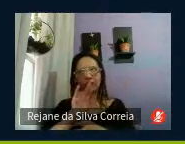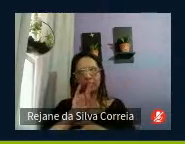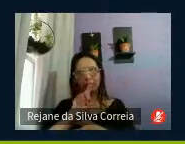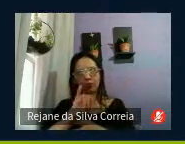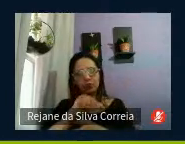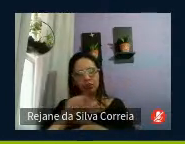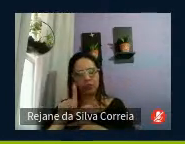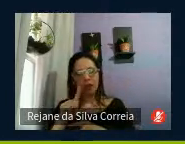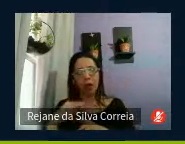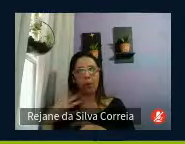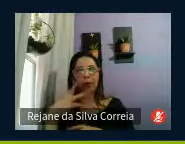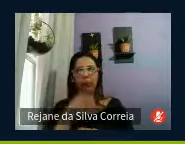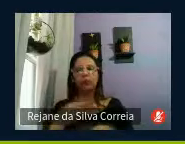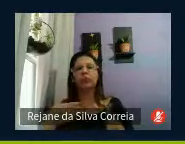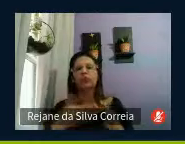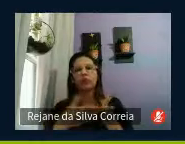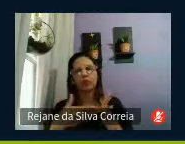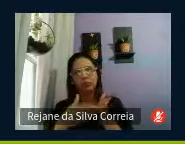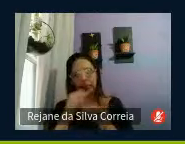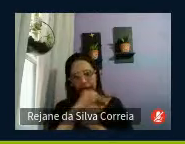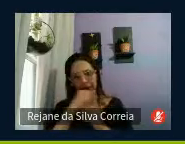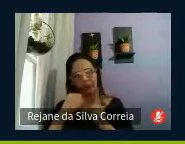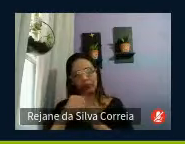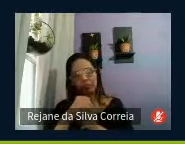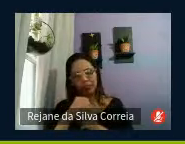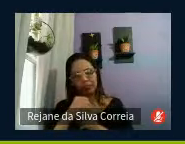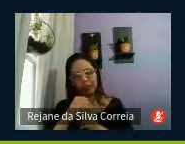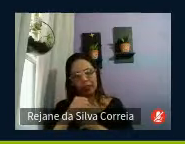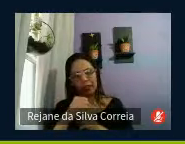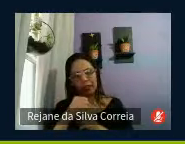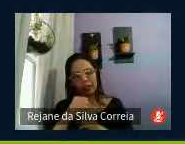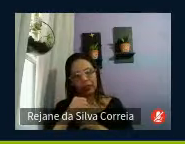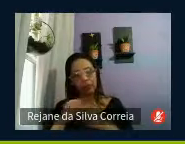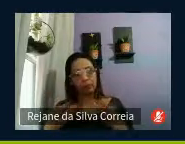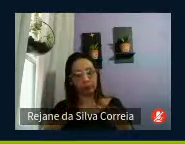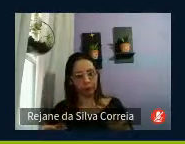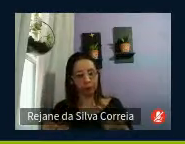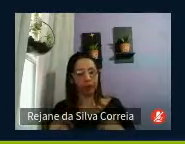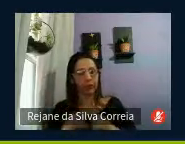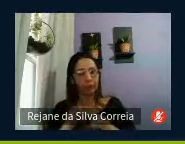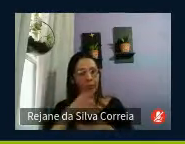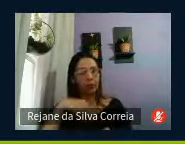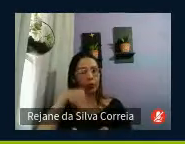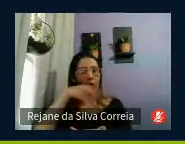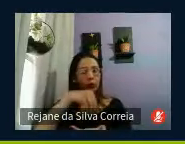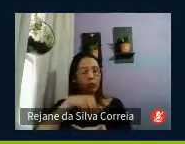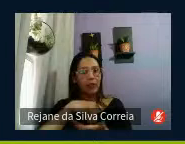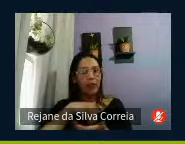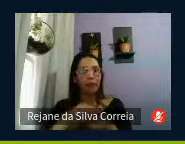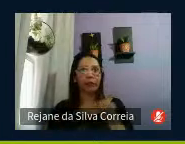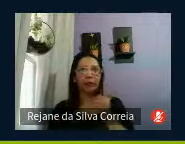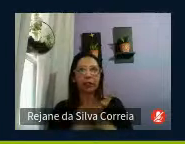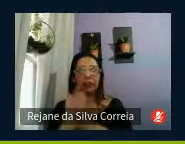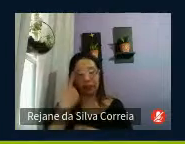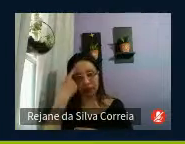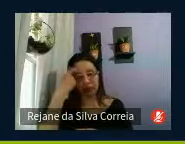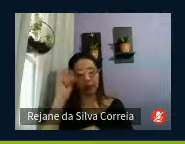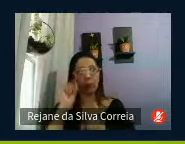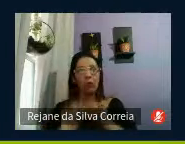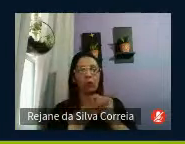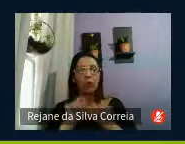todas as outras barreiras existentes na sociedade. Também o NAPME foi criado com essa intenção de